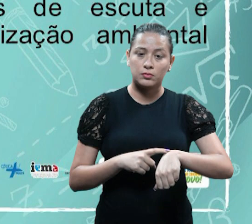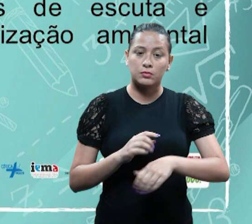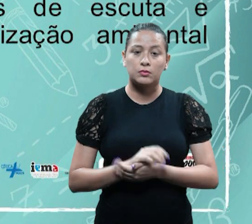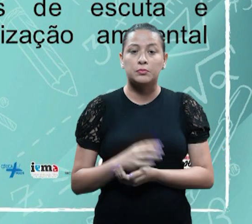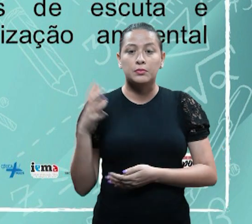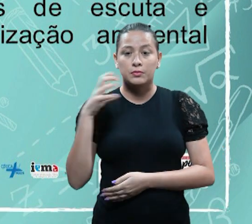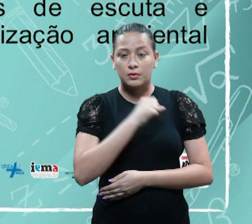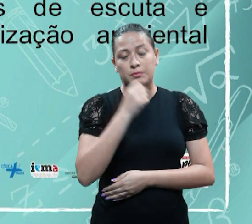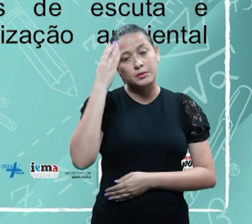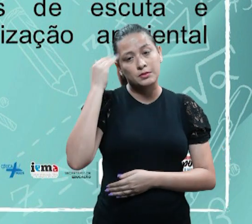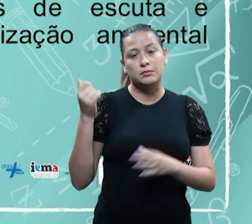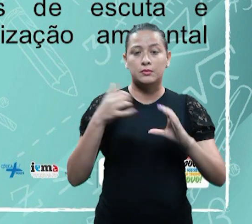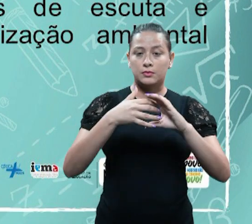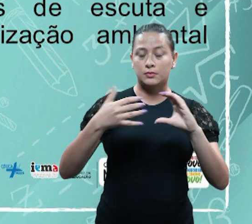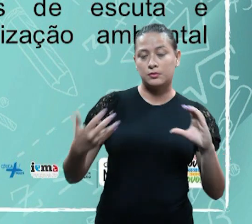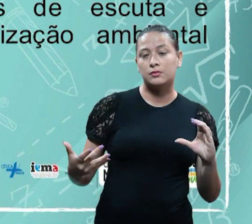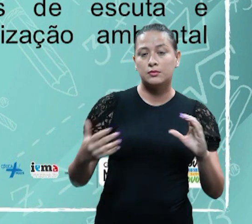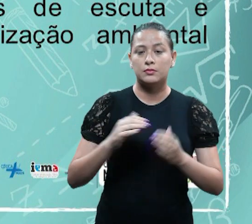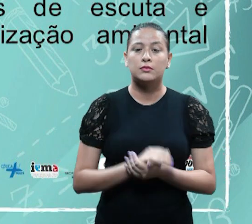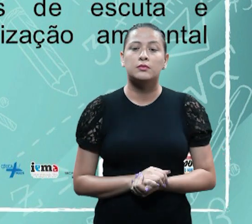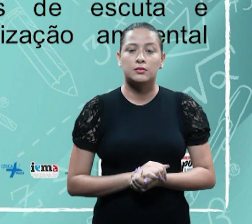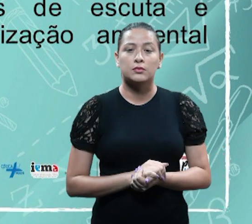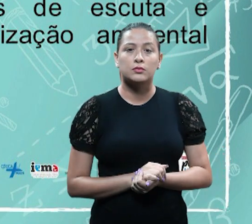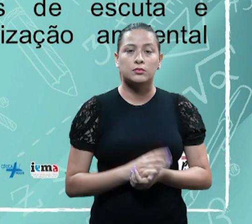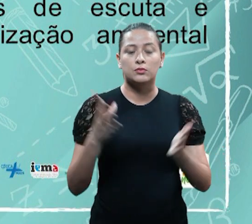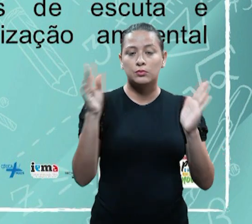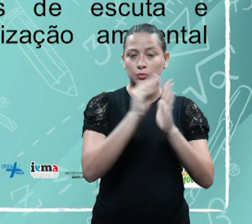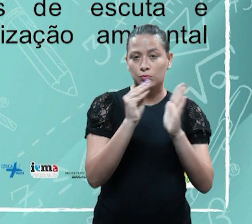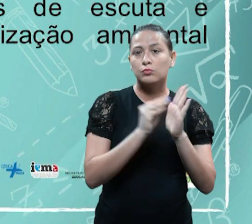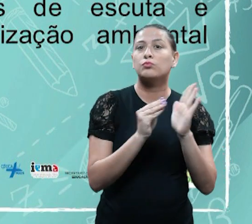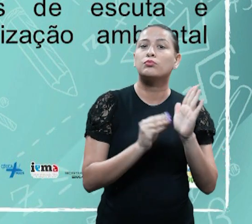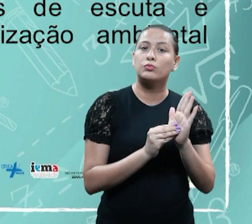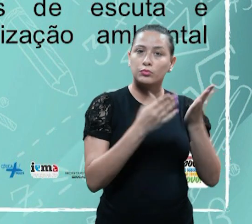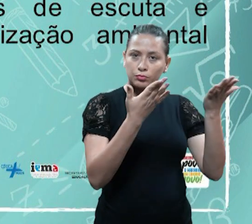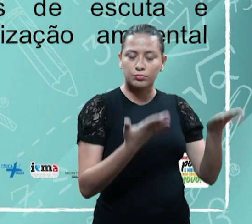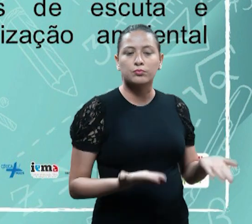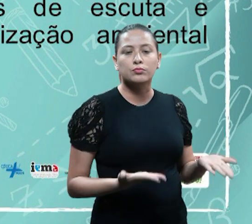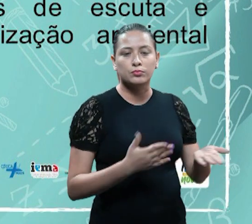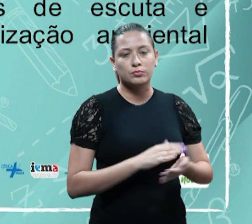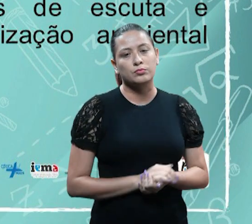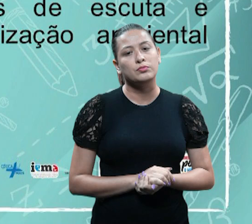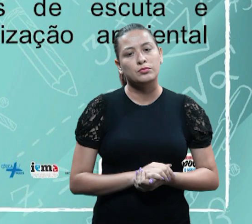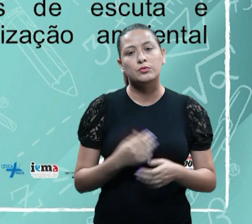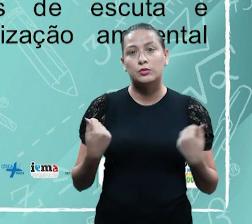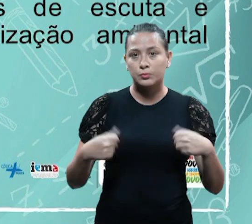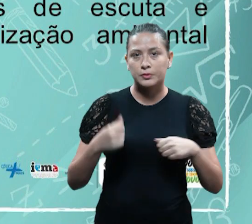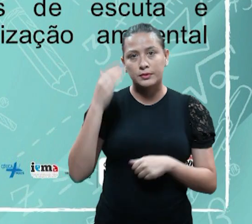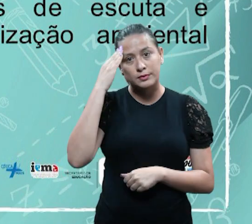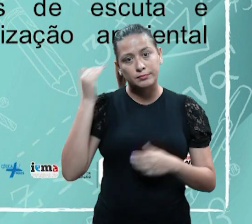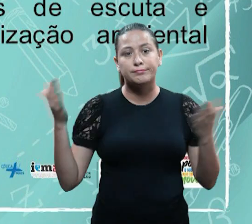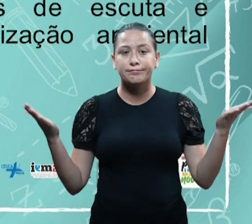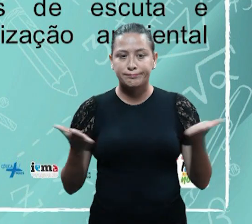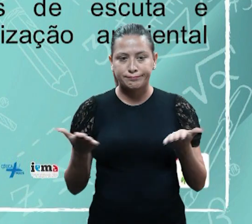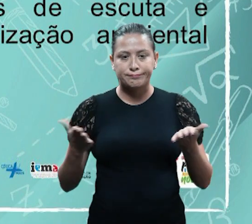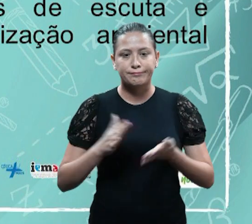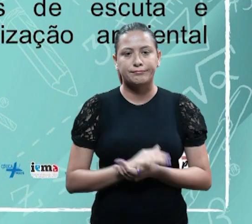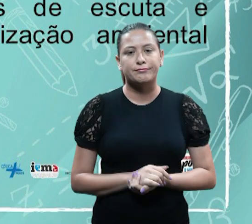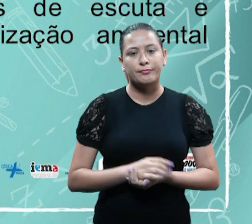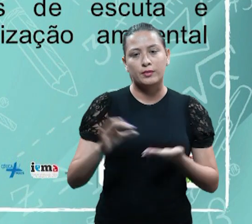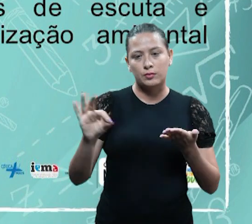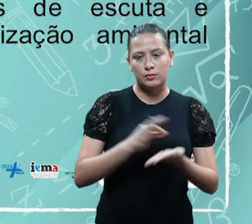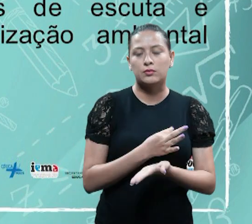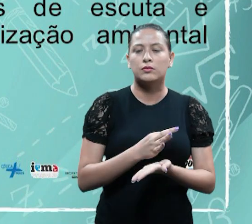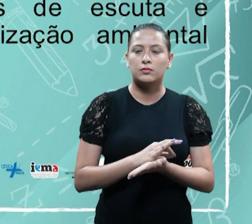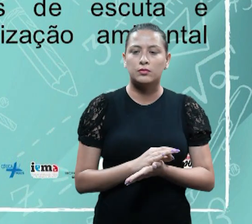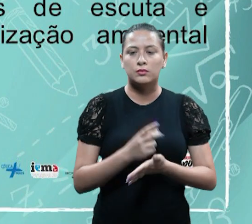saber a terminologia e demais características do assunto em pauta. Então a gente tem que sempre se atualizar. A